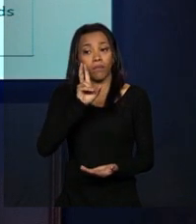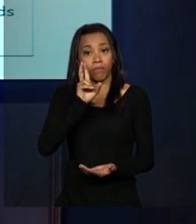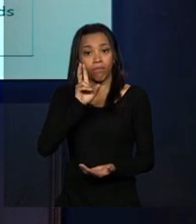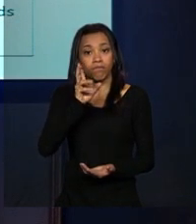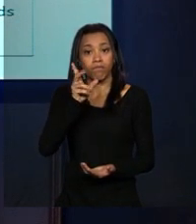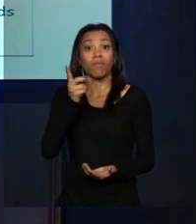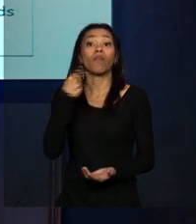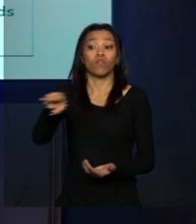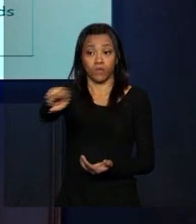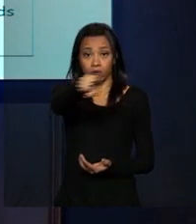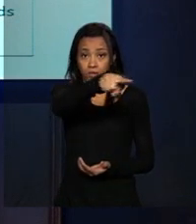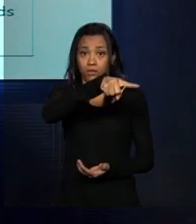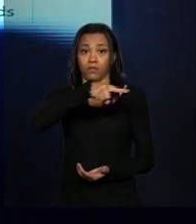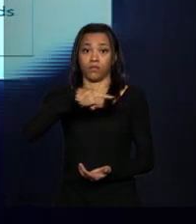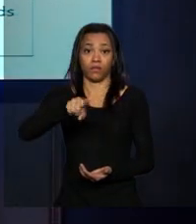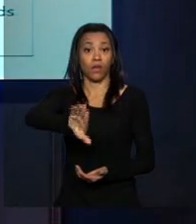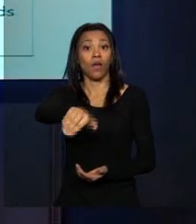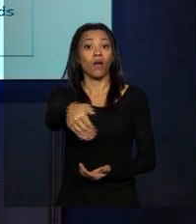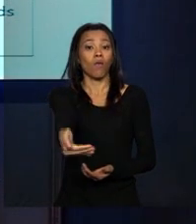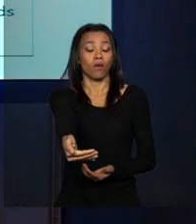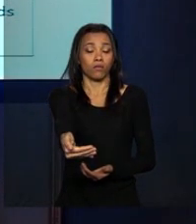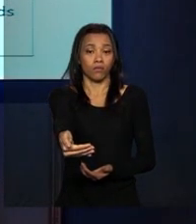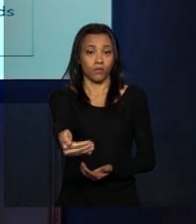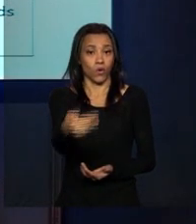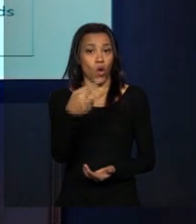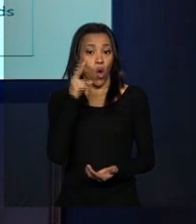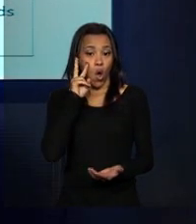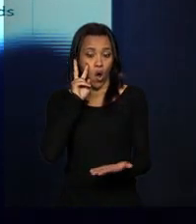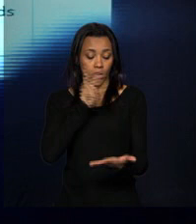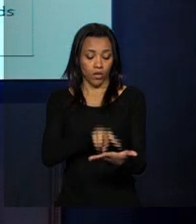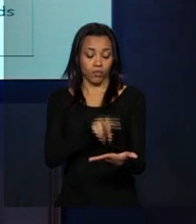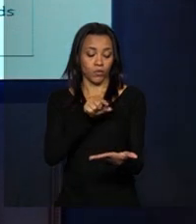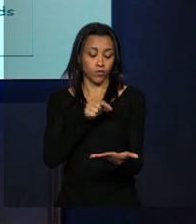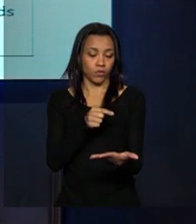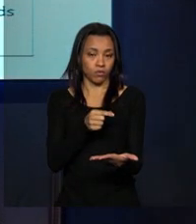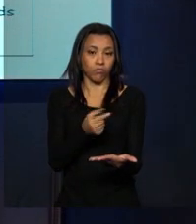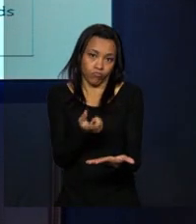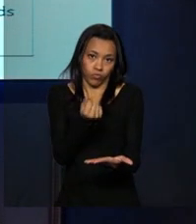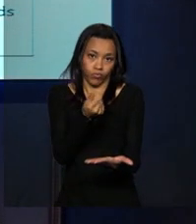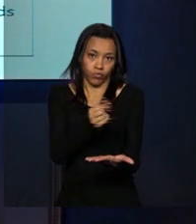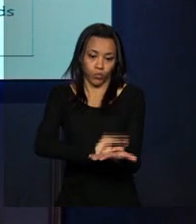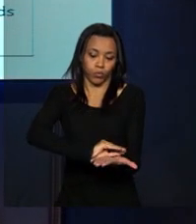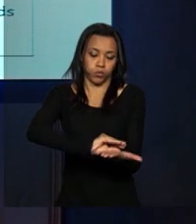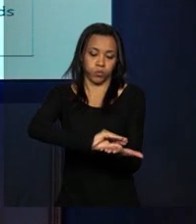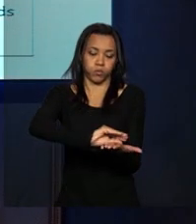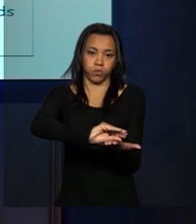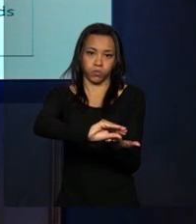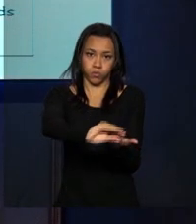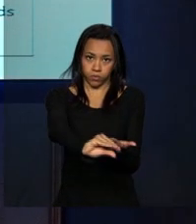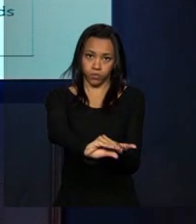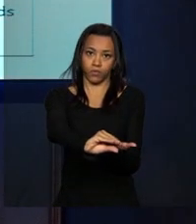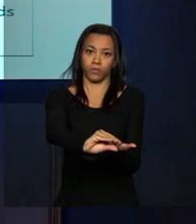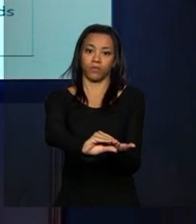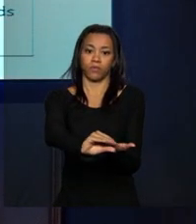vocês quando olhamos aqui os investimentos acionários